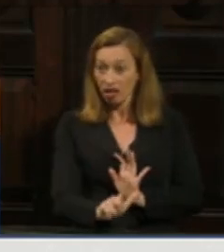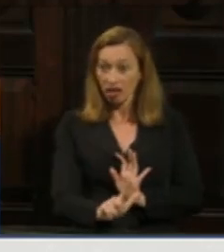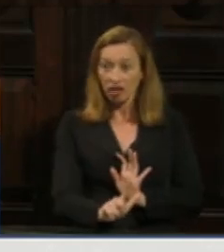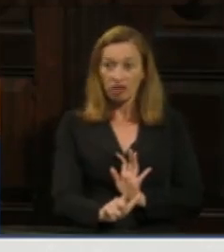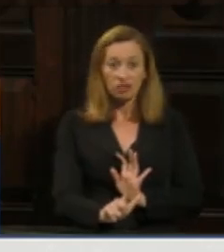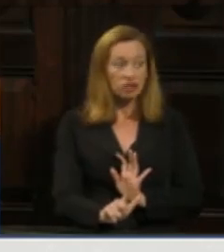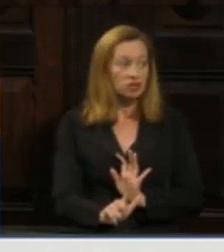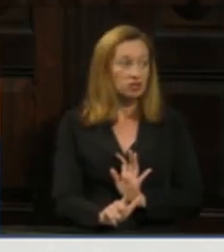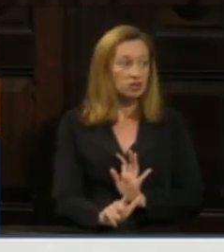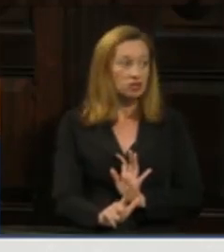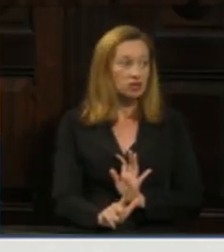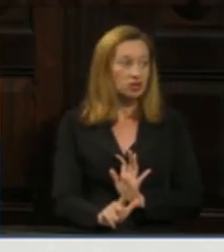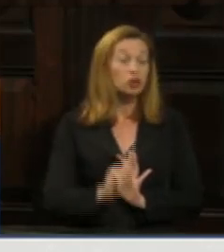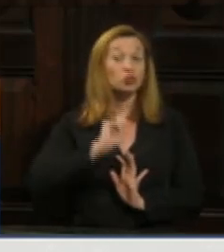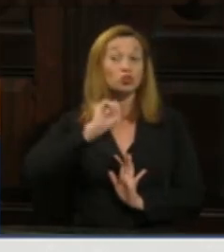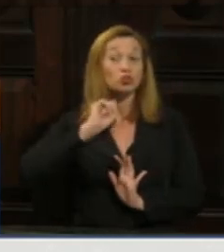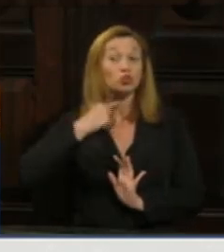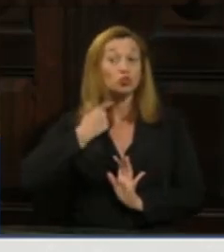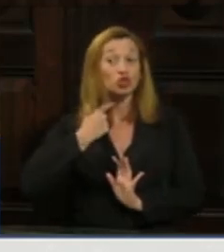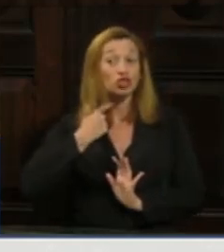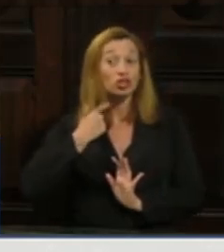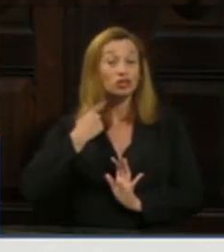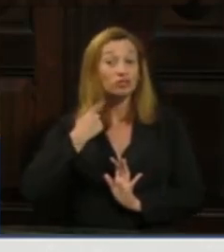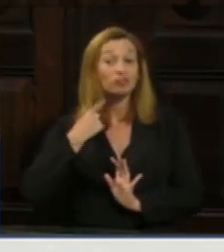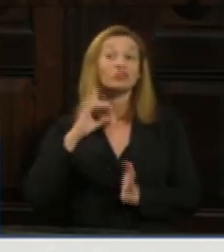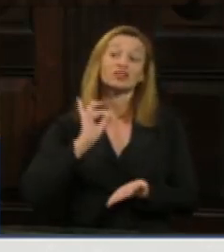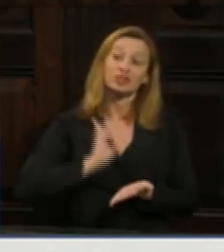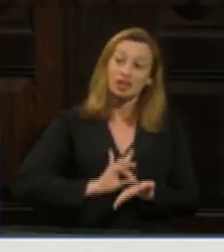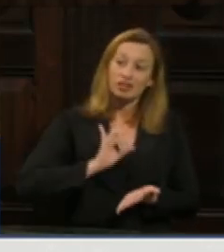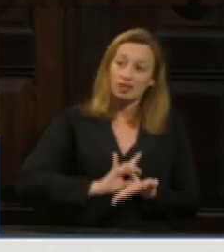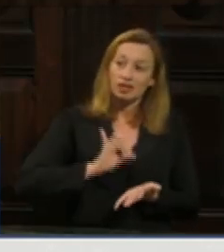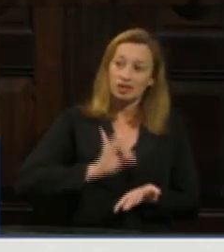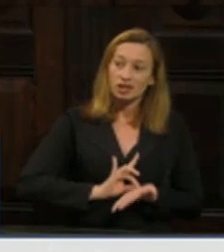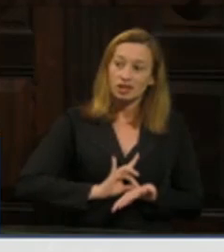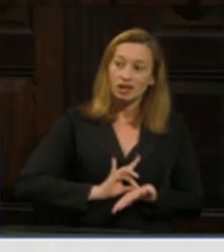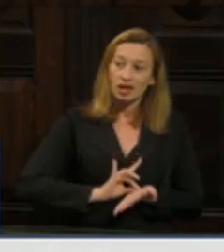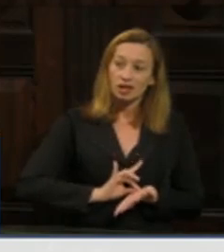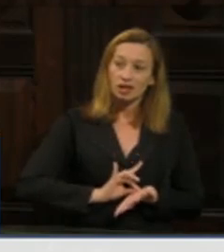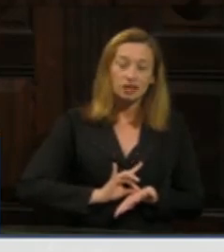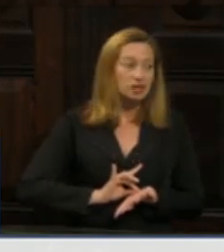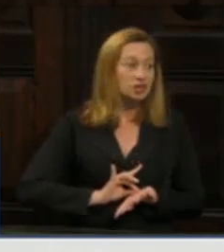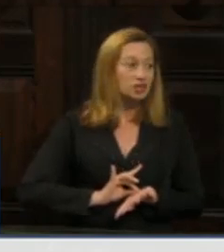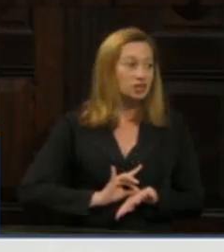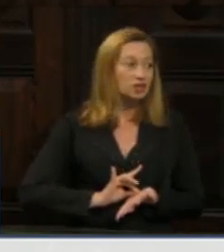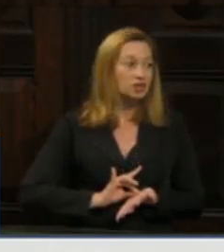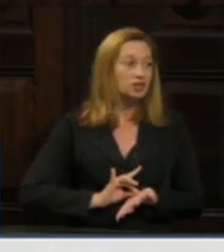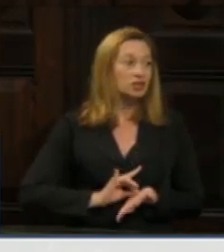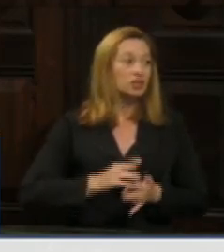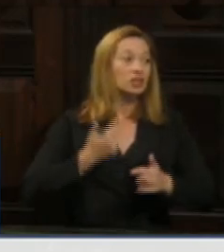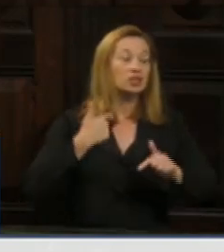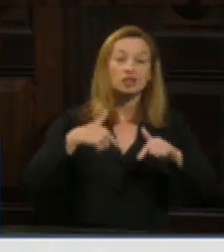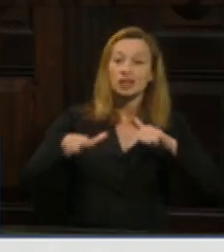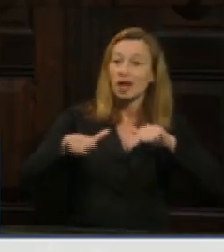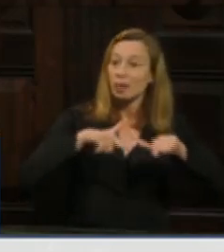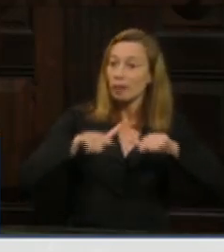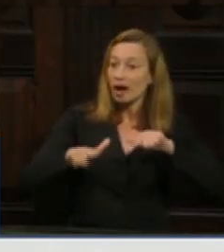a imensa maioria, e eu falo imensa maioria porque não conheço todos